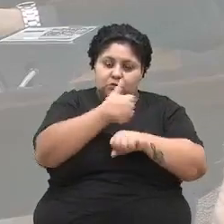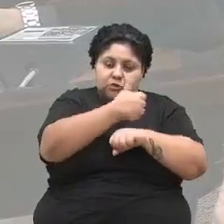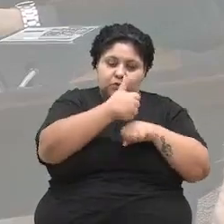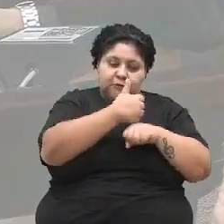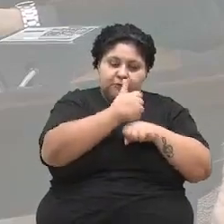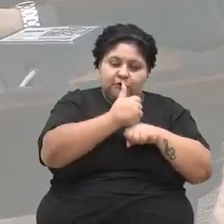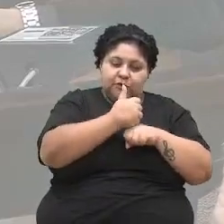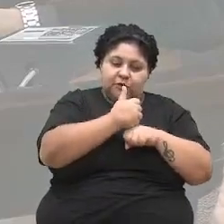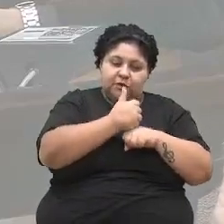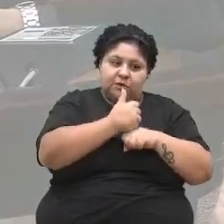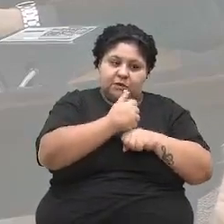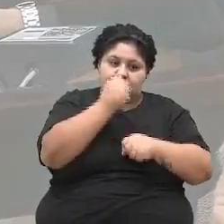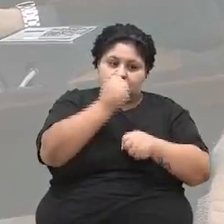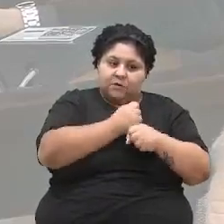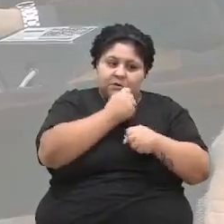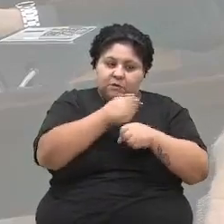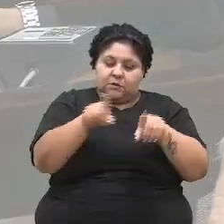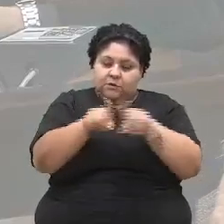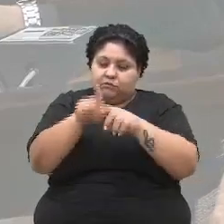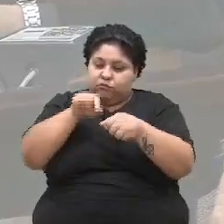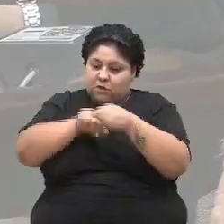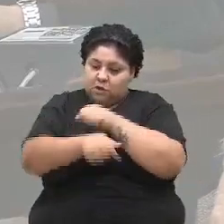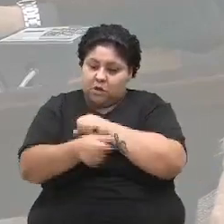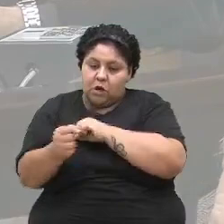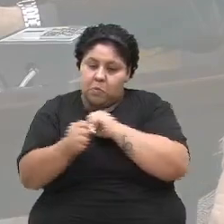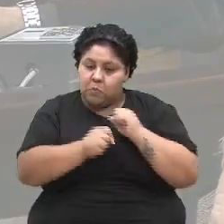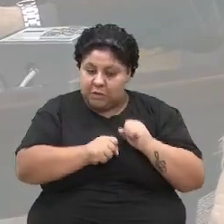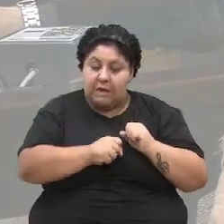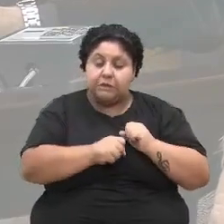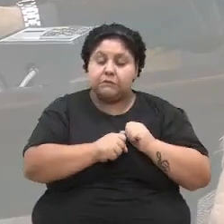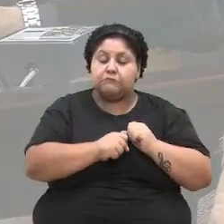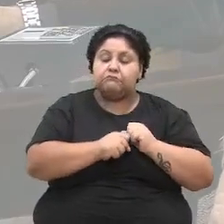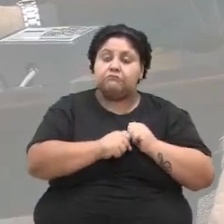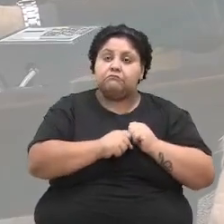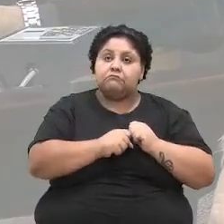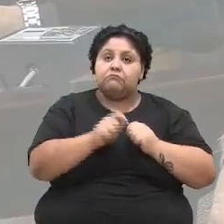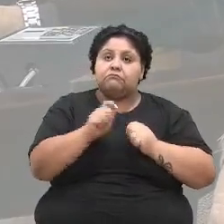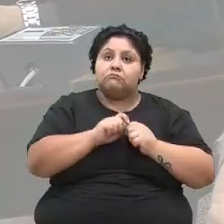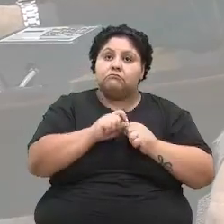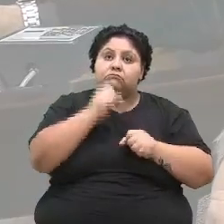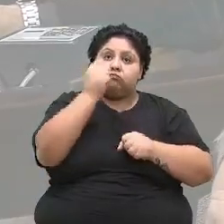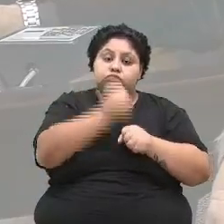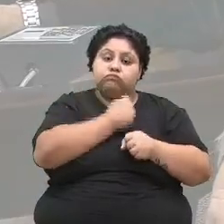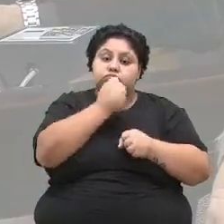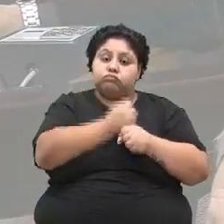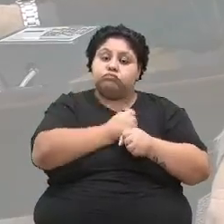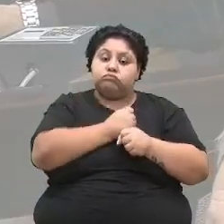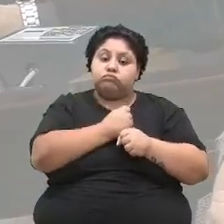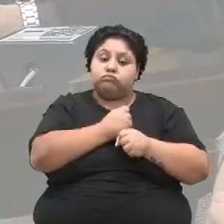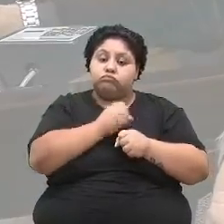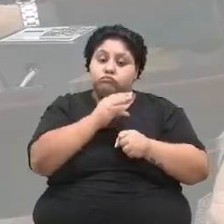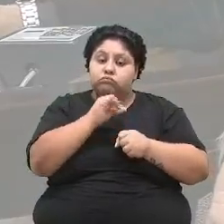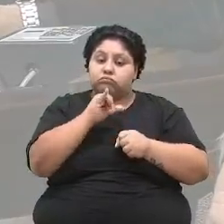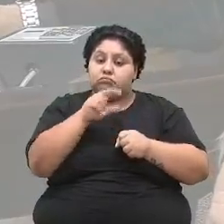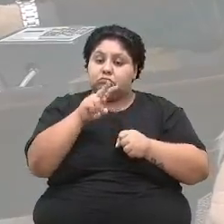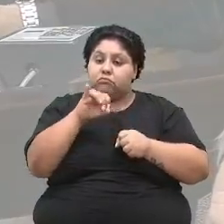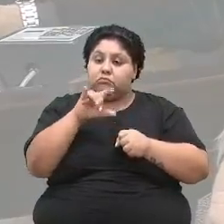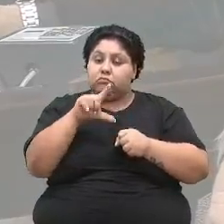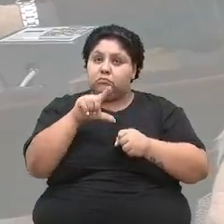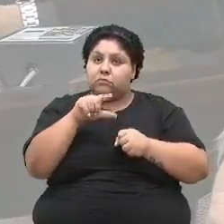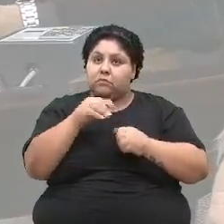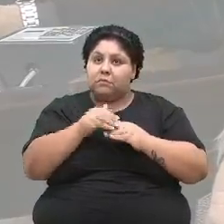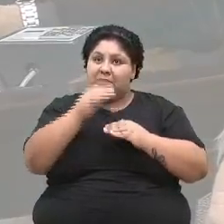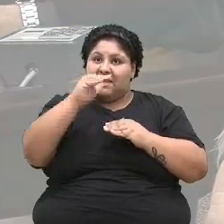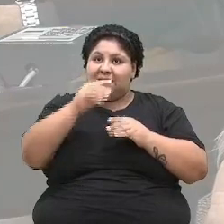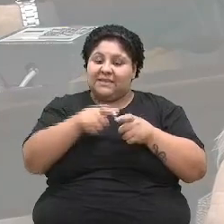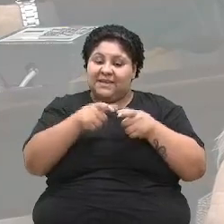e também investidores pudessem de fato fazer com que a construção civil pudesse cada vez mais ser implementada em Caxias